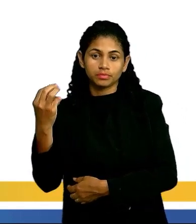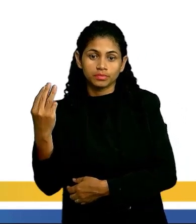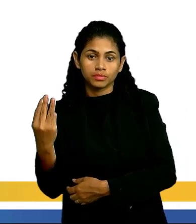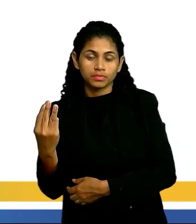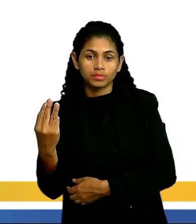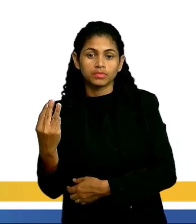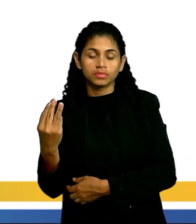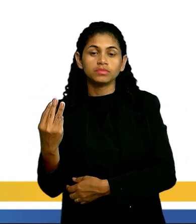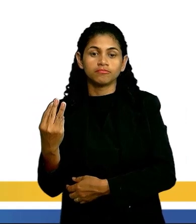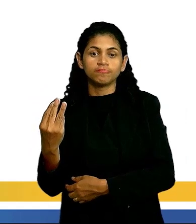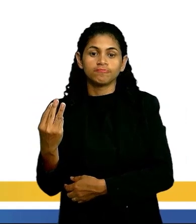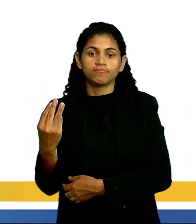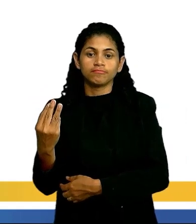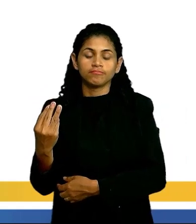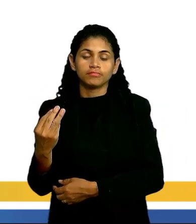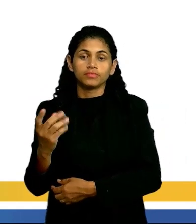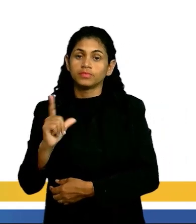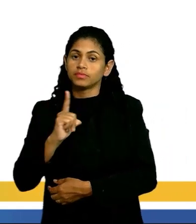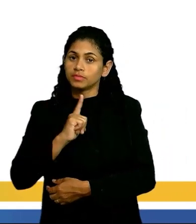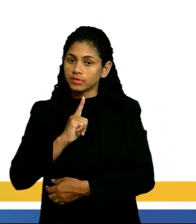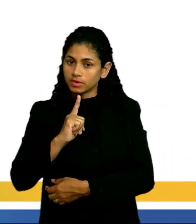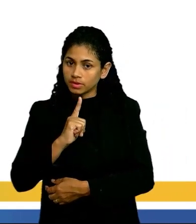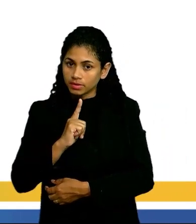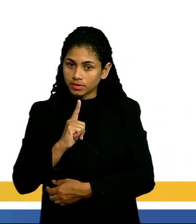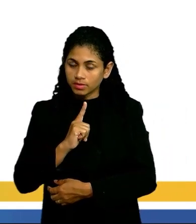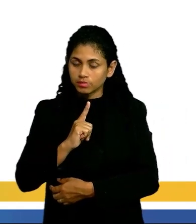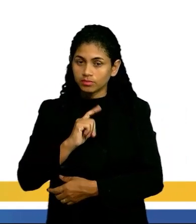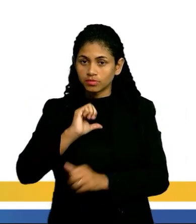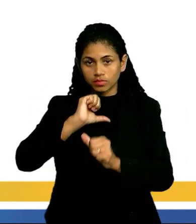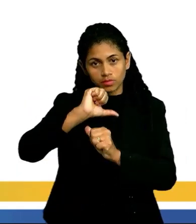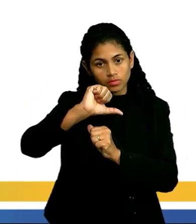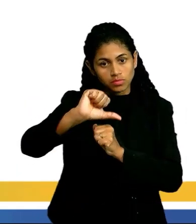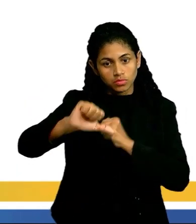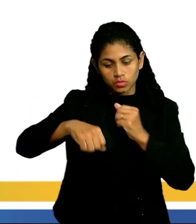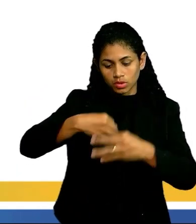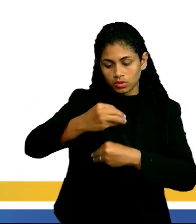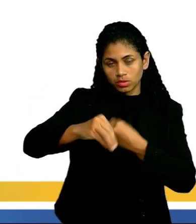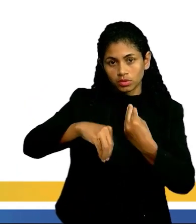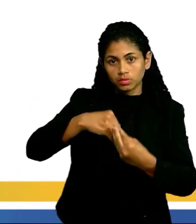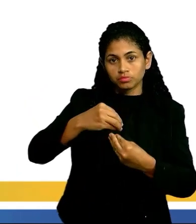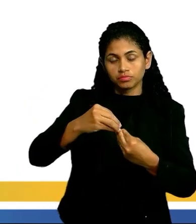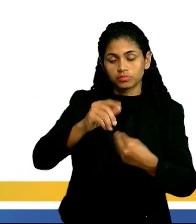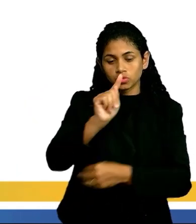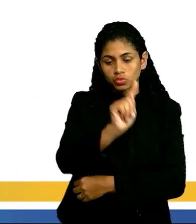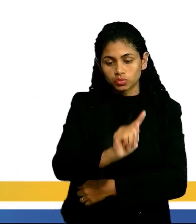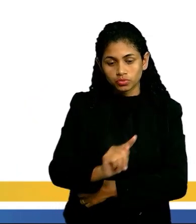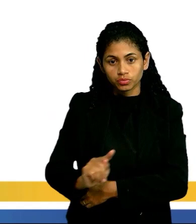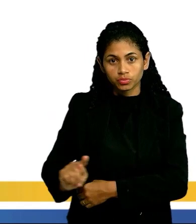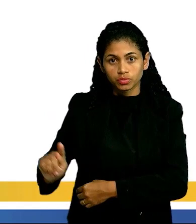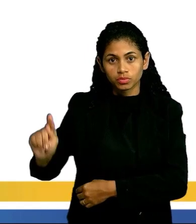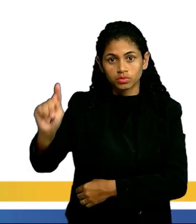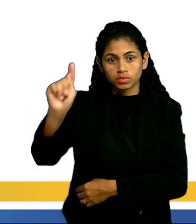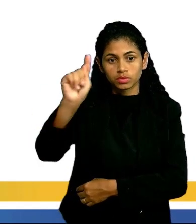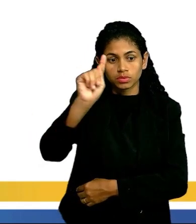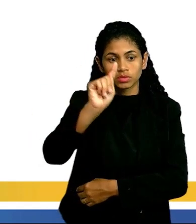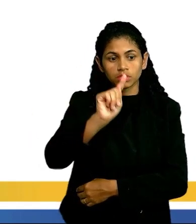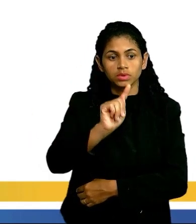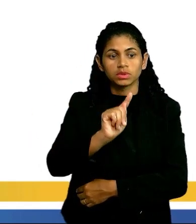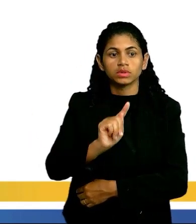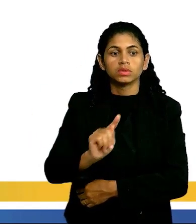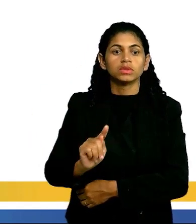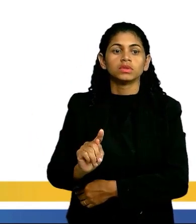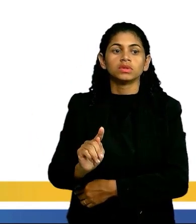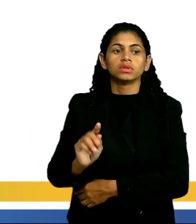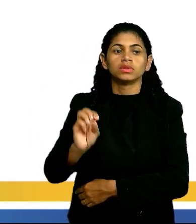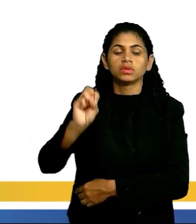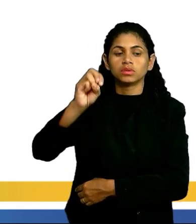óxido nítrico. Então eu tenho uma reação que mostra o ciclo do nitrogênio. E a questão ela é bem clara quando ela